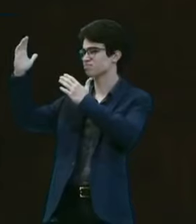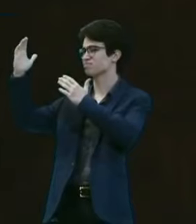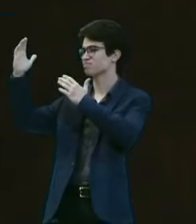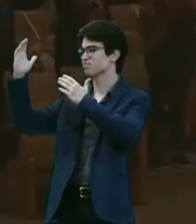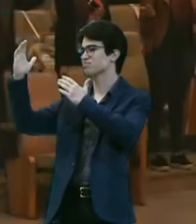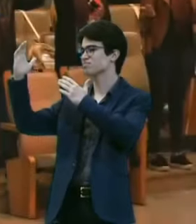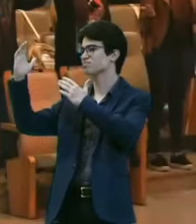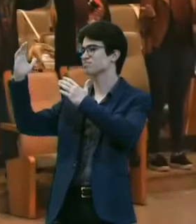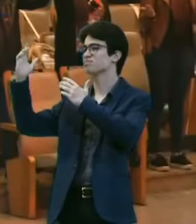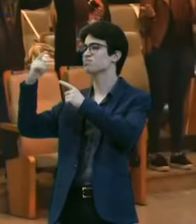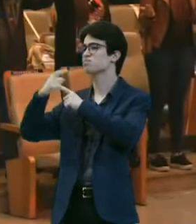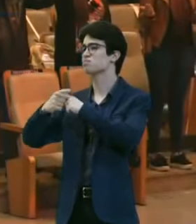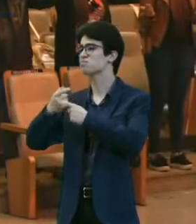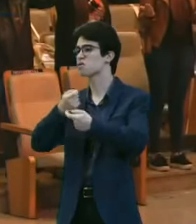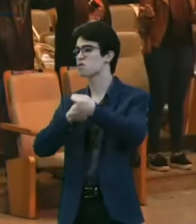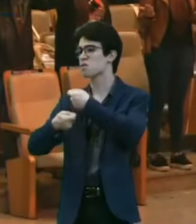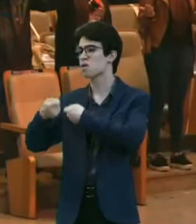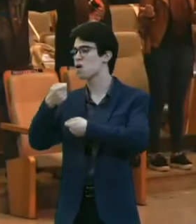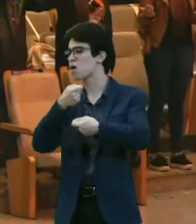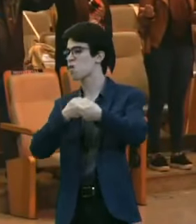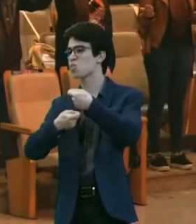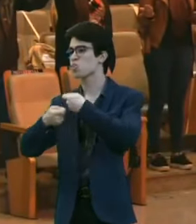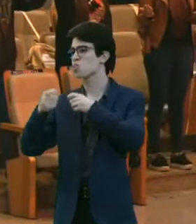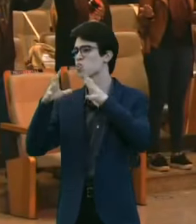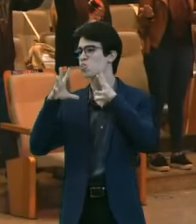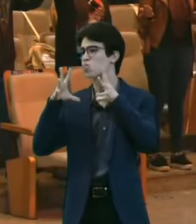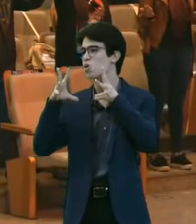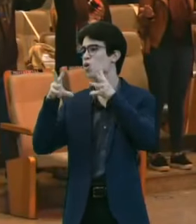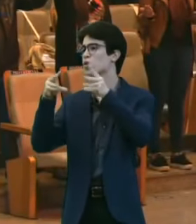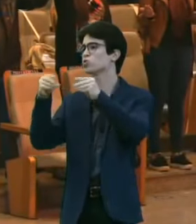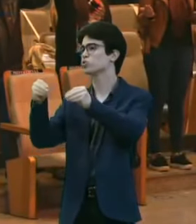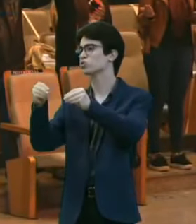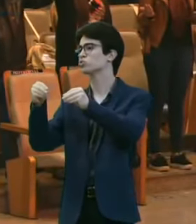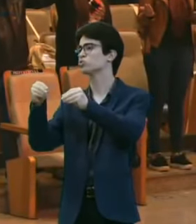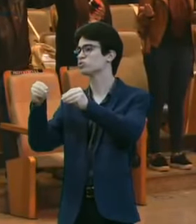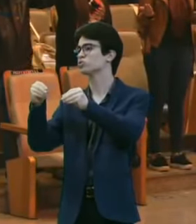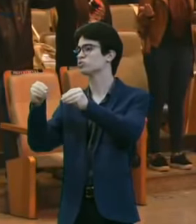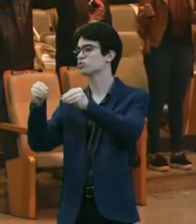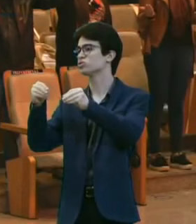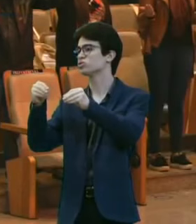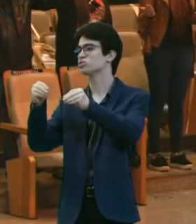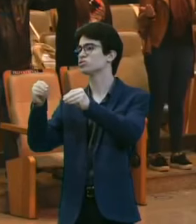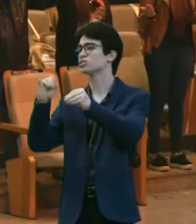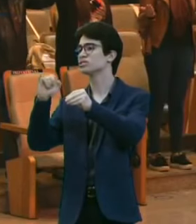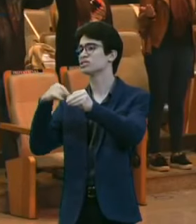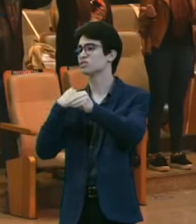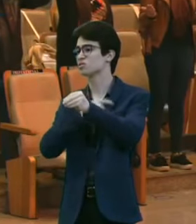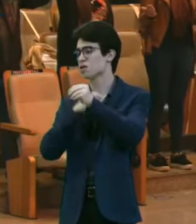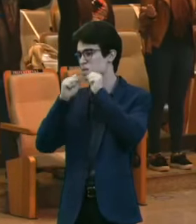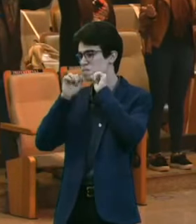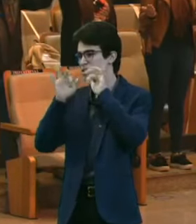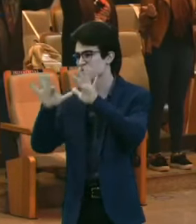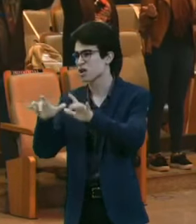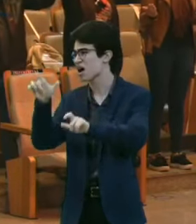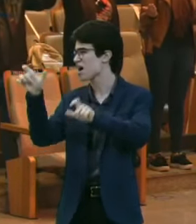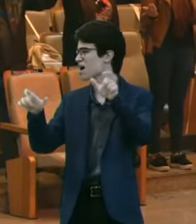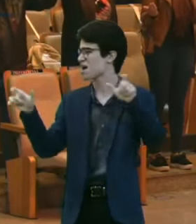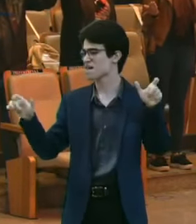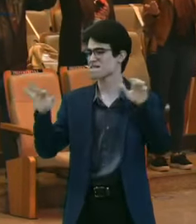porque todo recurso que precisamos para abençoar os nossos, a nossa